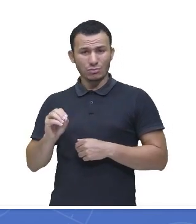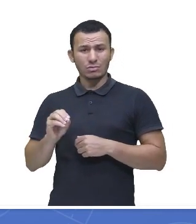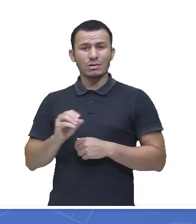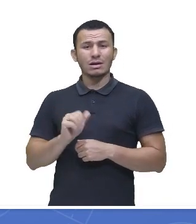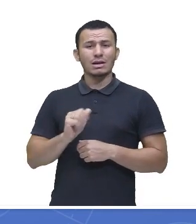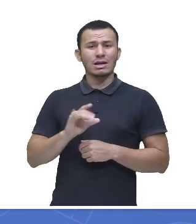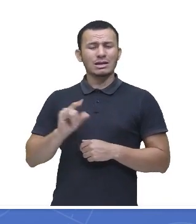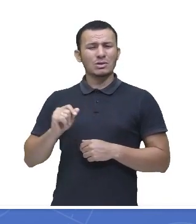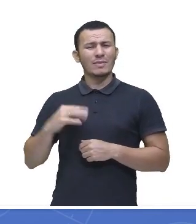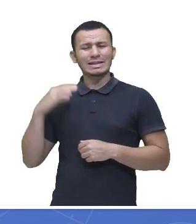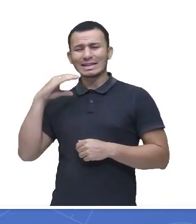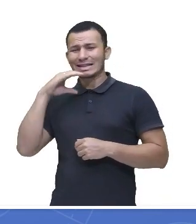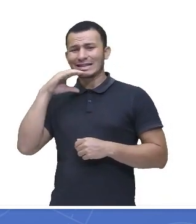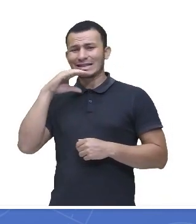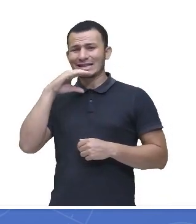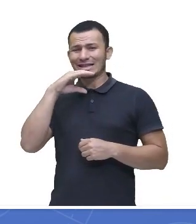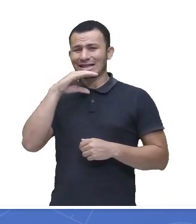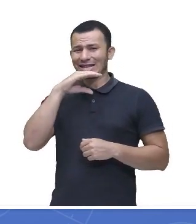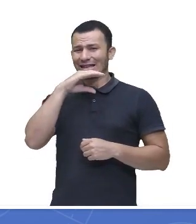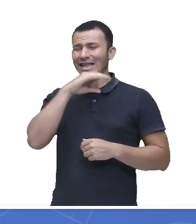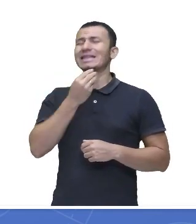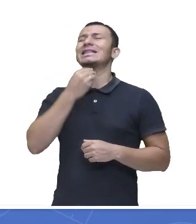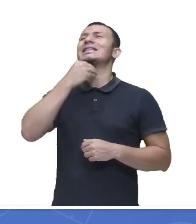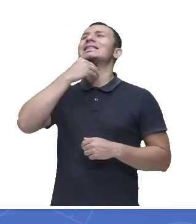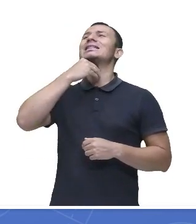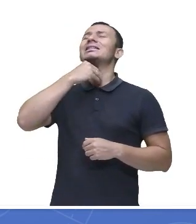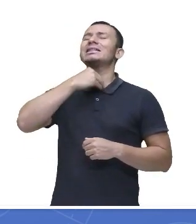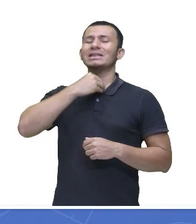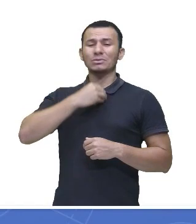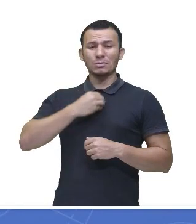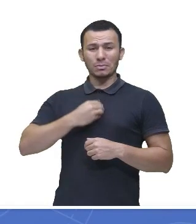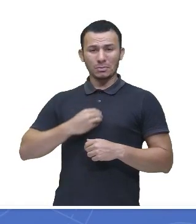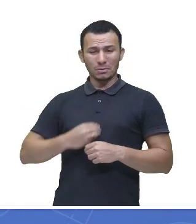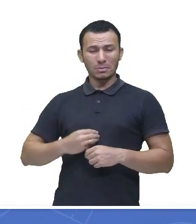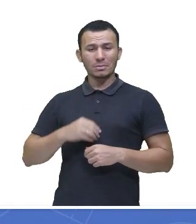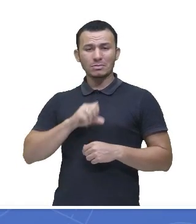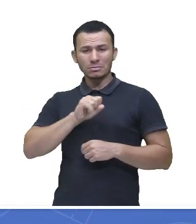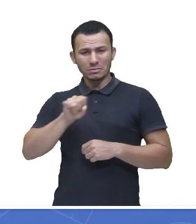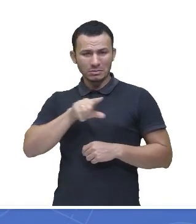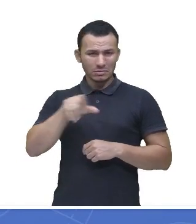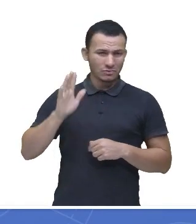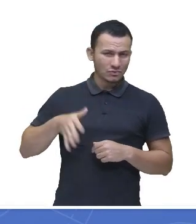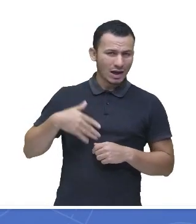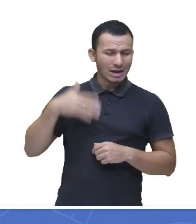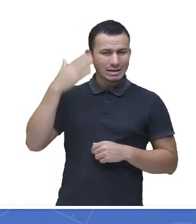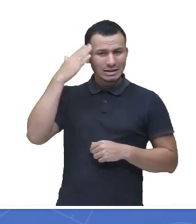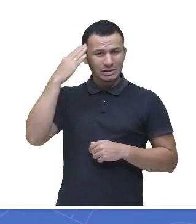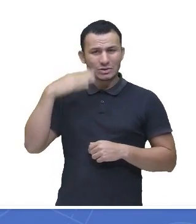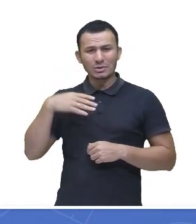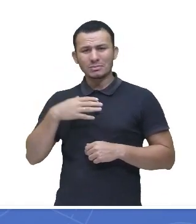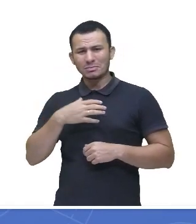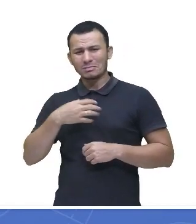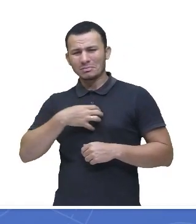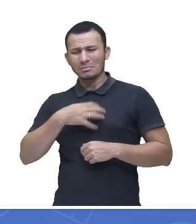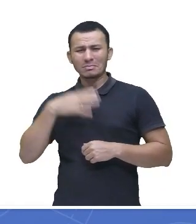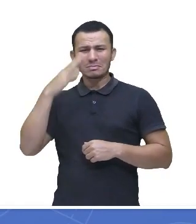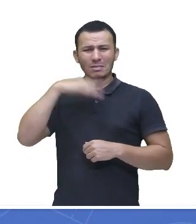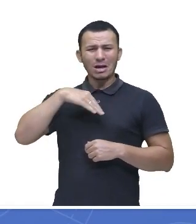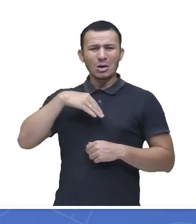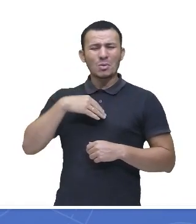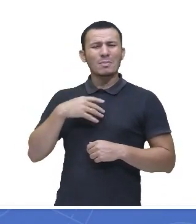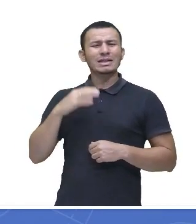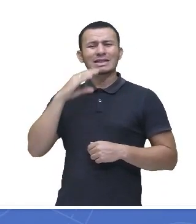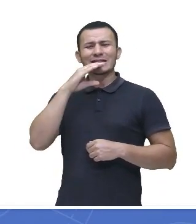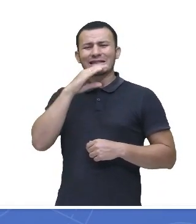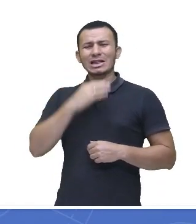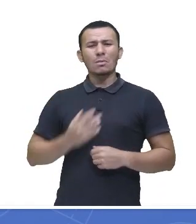vai queimando o esôfago, garganta. Não sei se você já teve um mal-estar, e quando nós colocamos para fora o